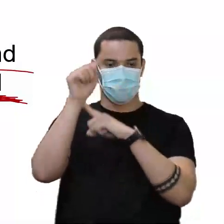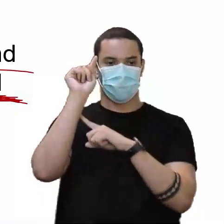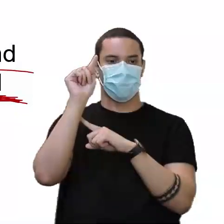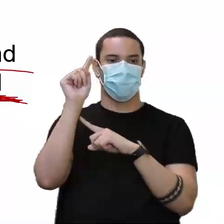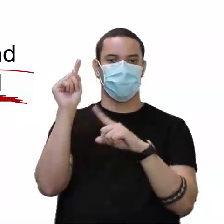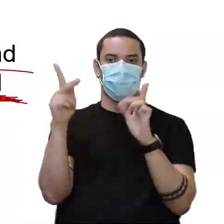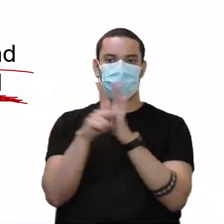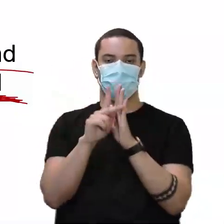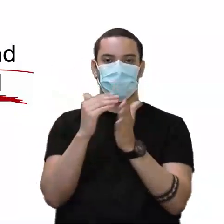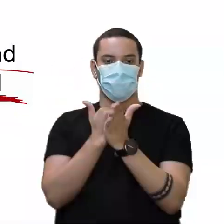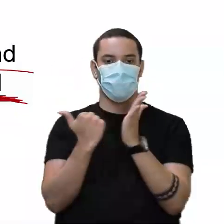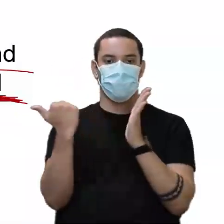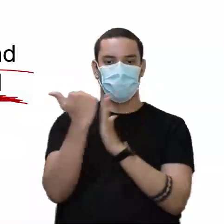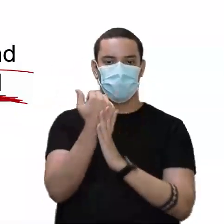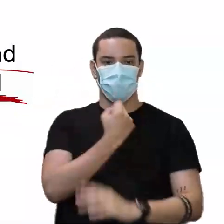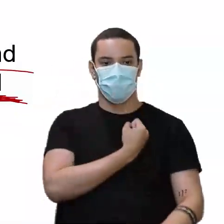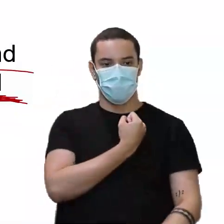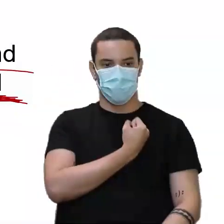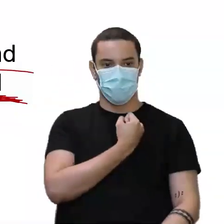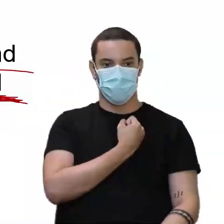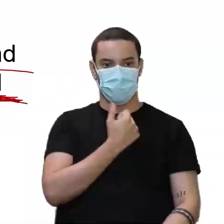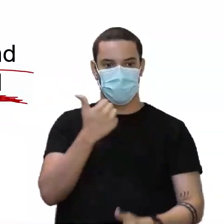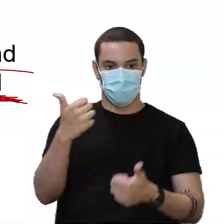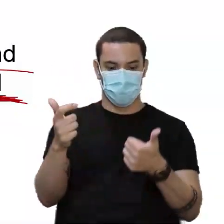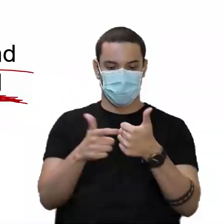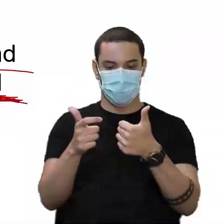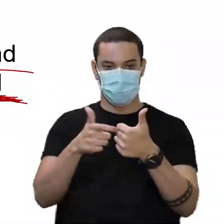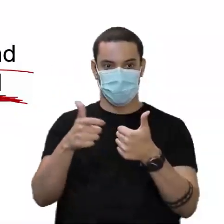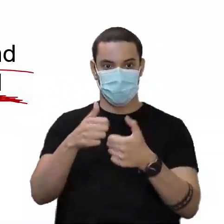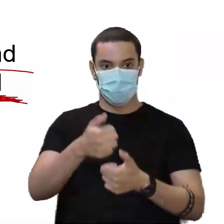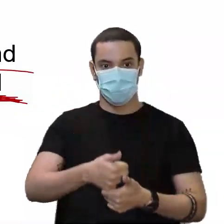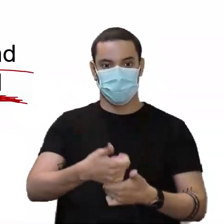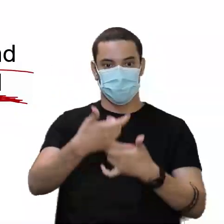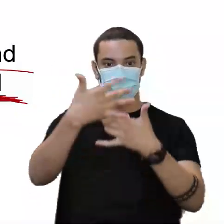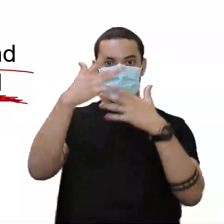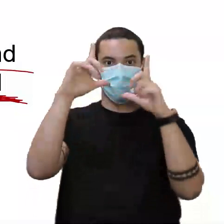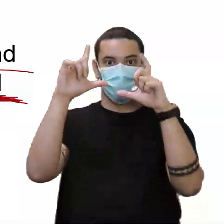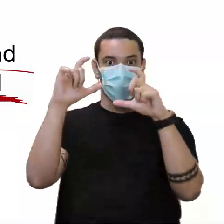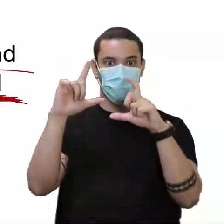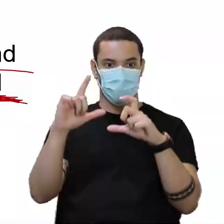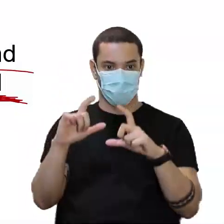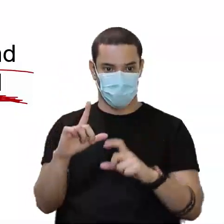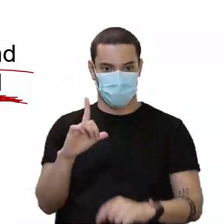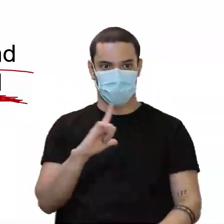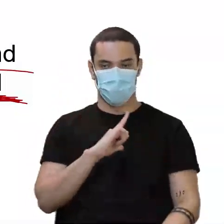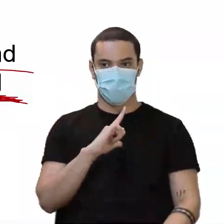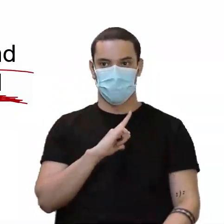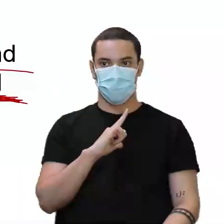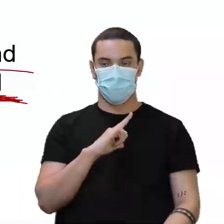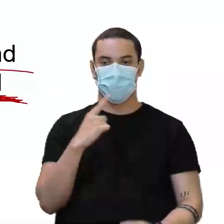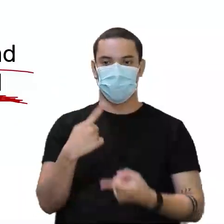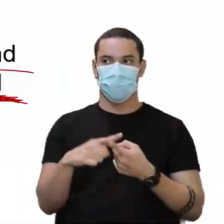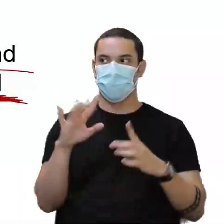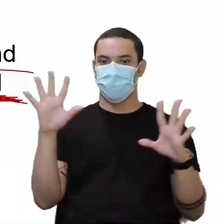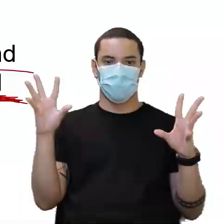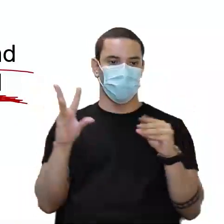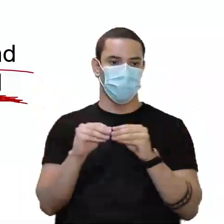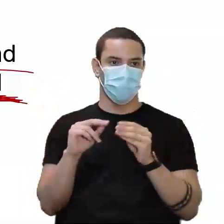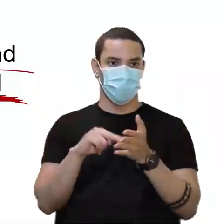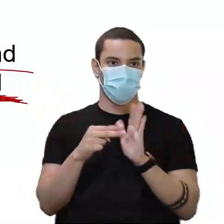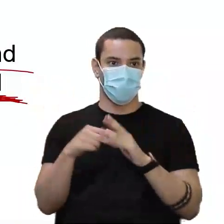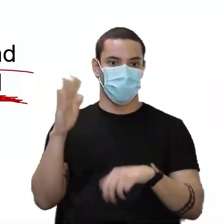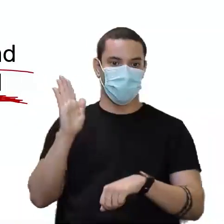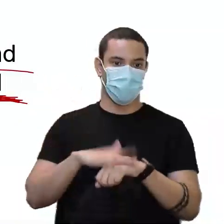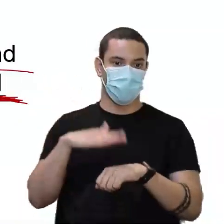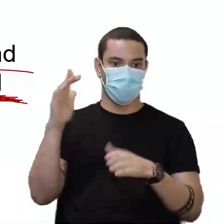cérebro, aumentando o número de likes na foto, do que a foto tinha. Ou seja, quanto